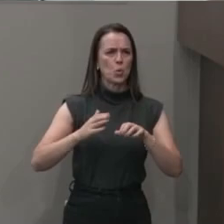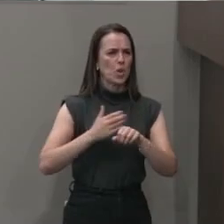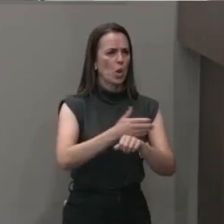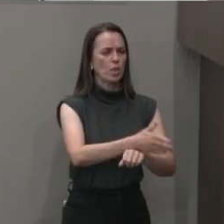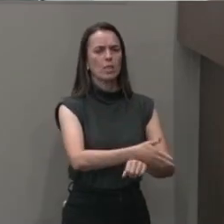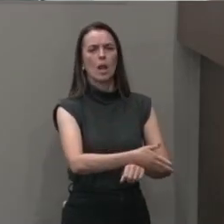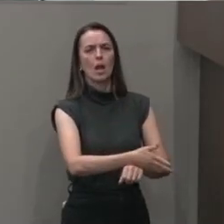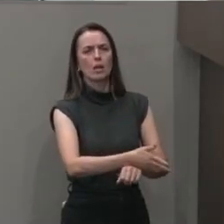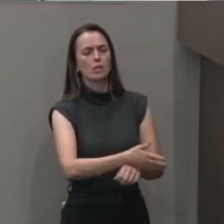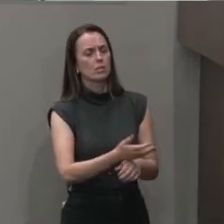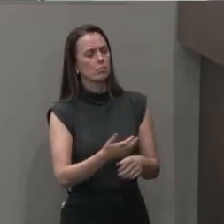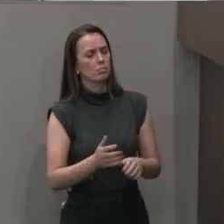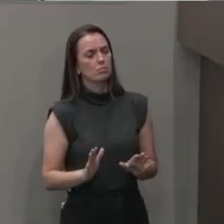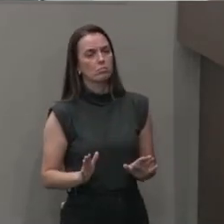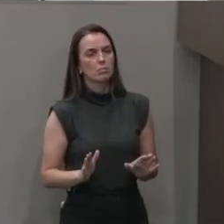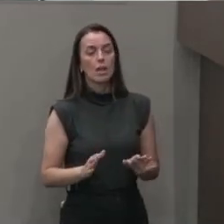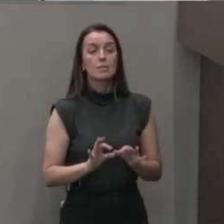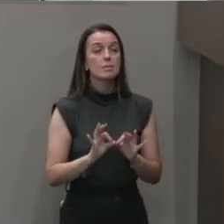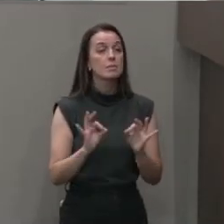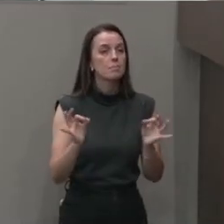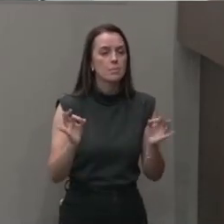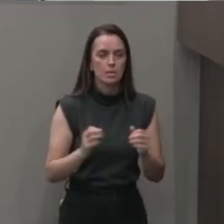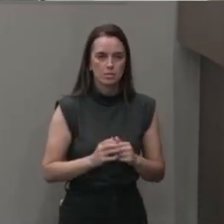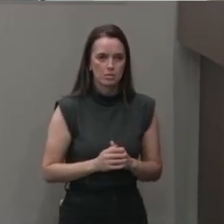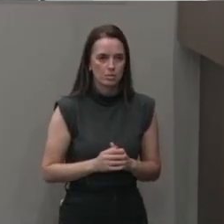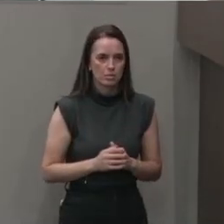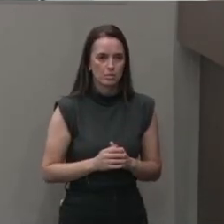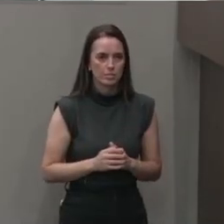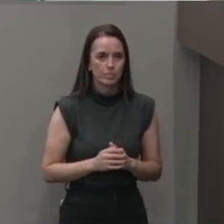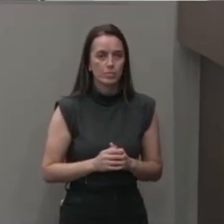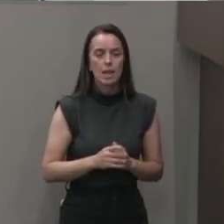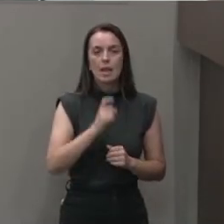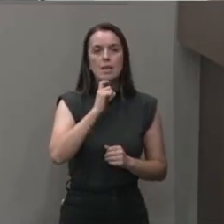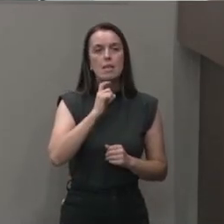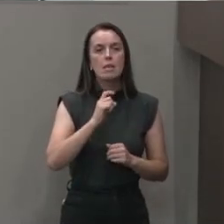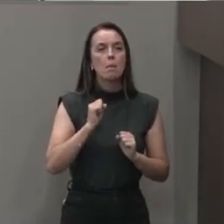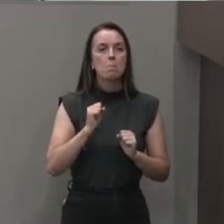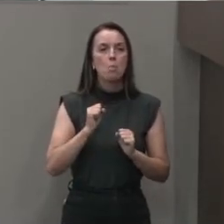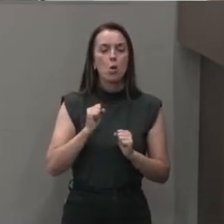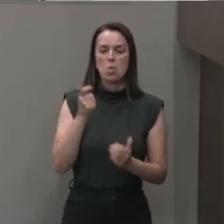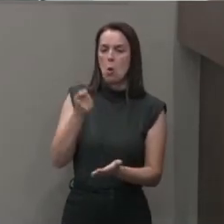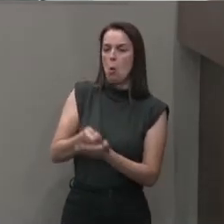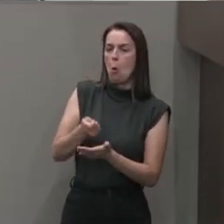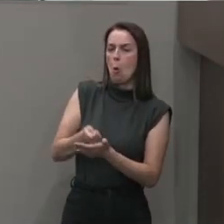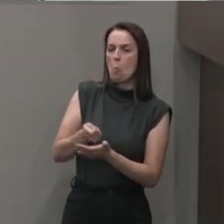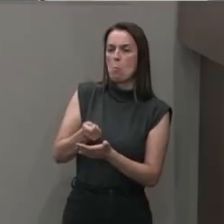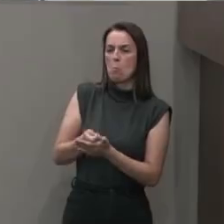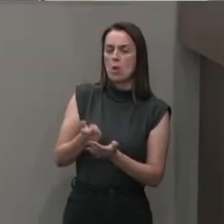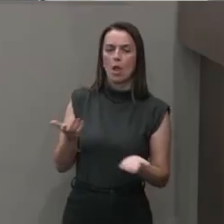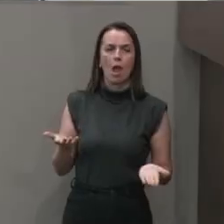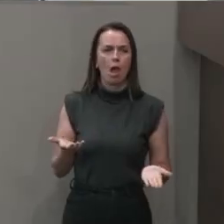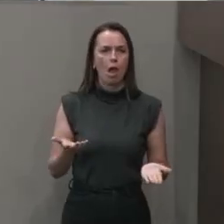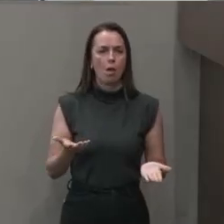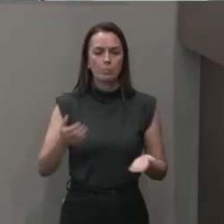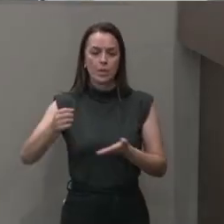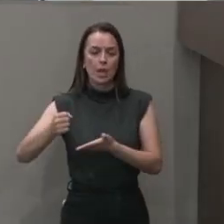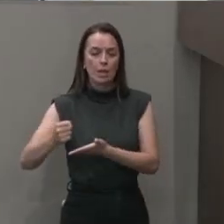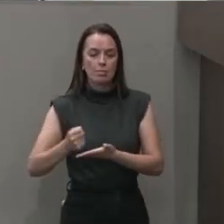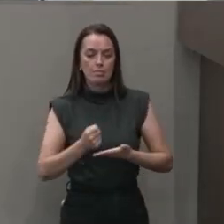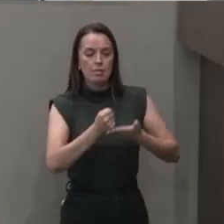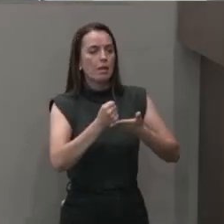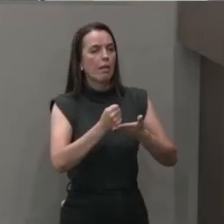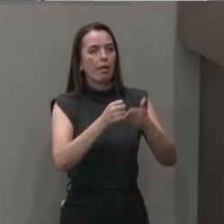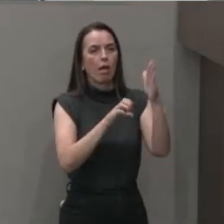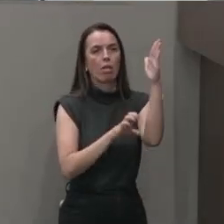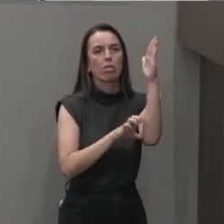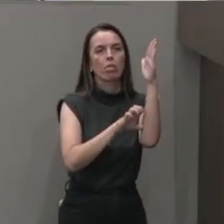solicitar. É simples, reto e direto. O condômino não pode obrigar. Ah, eu estou aqui no 10º andar, tu pode descer, subir aqui e entregar. Não, o motoboy não